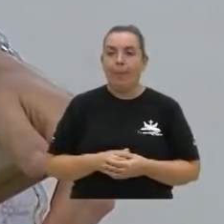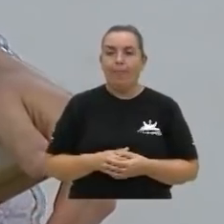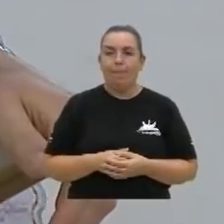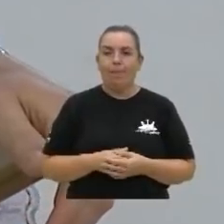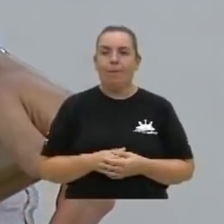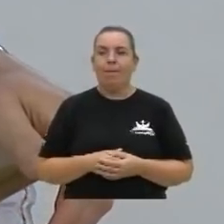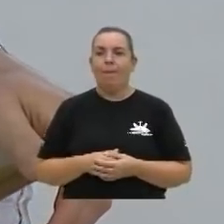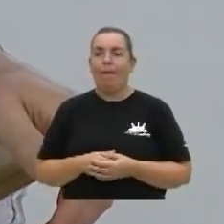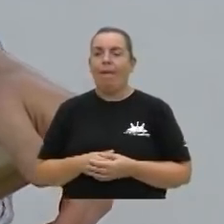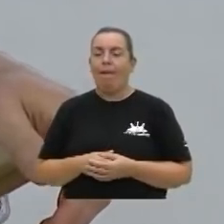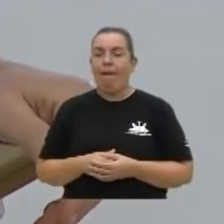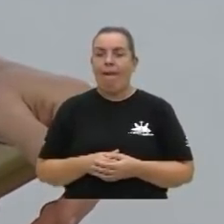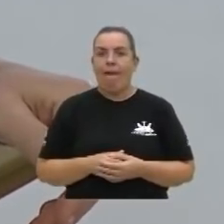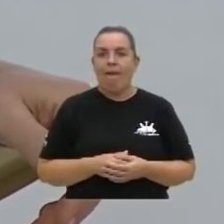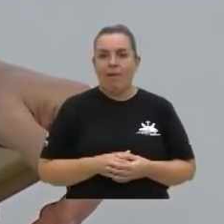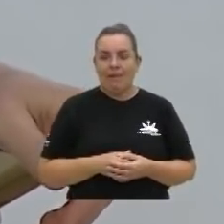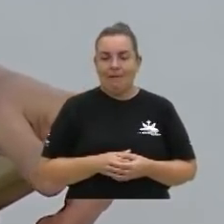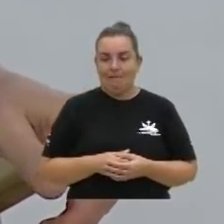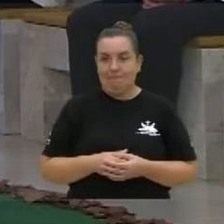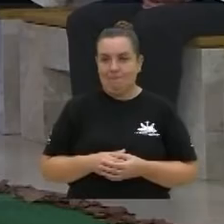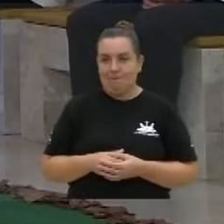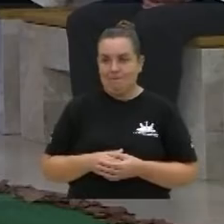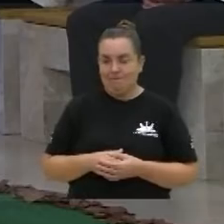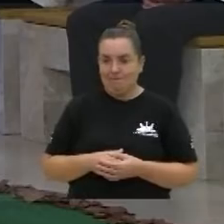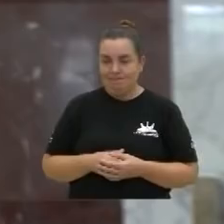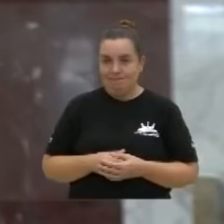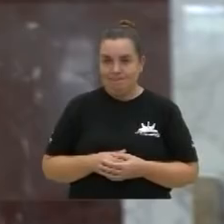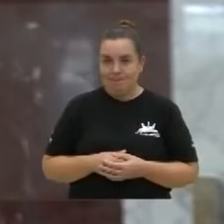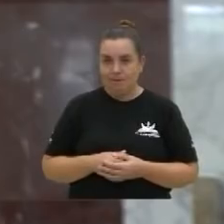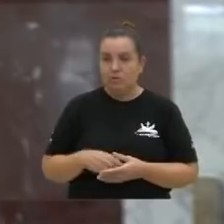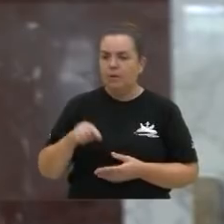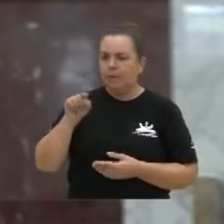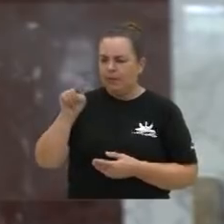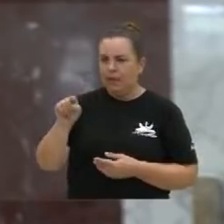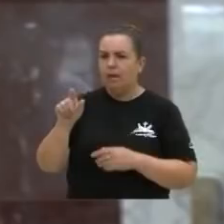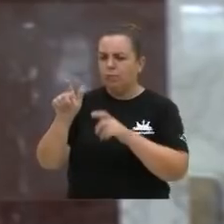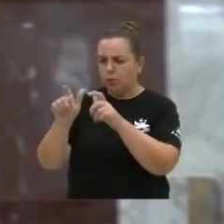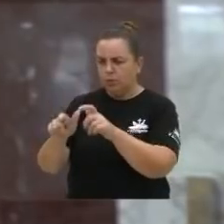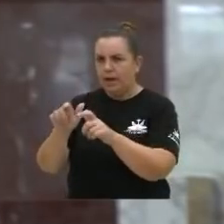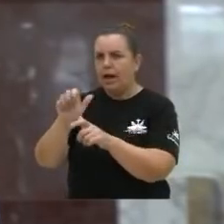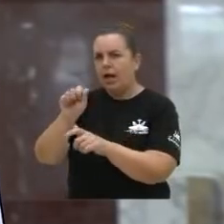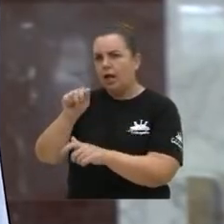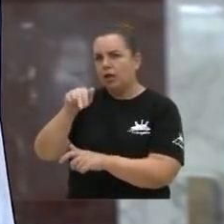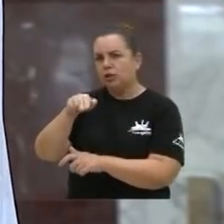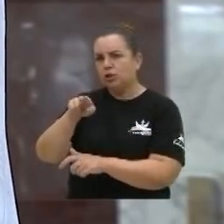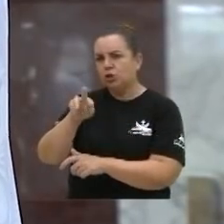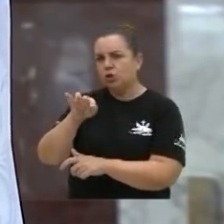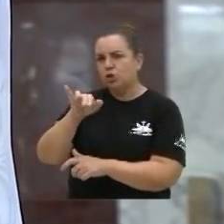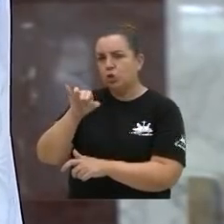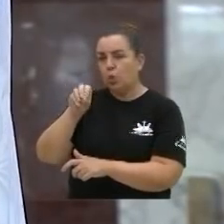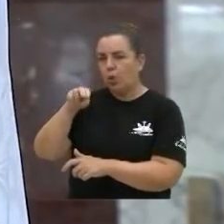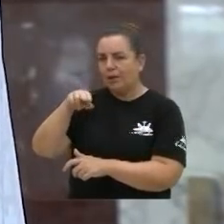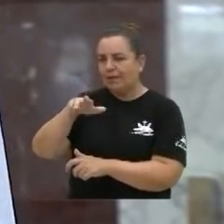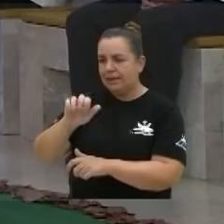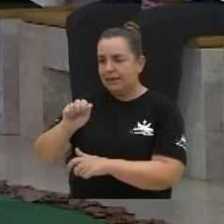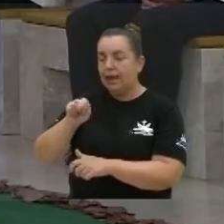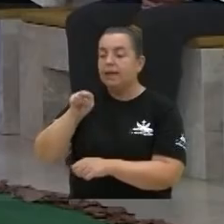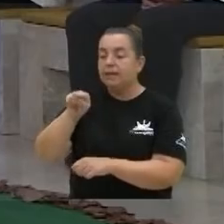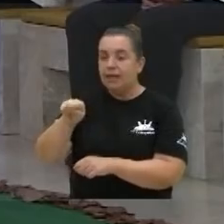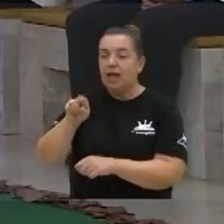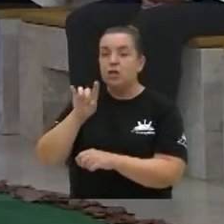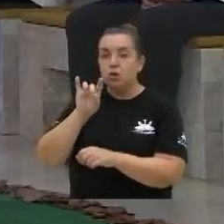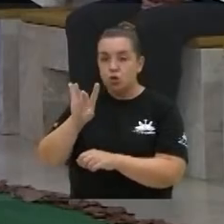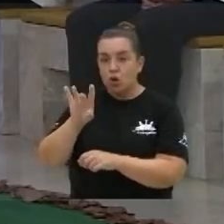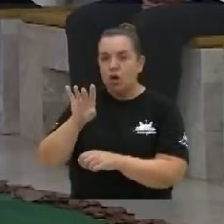lembro que eu preguei ontem, eles achavam que os destinatários do Evangelho eram só